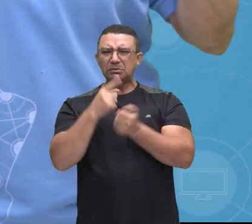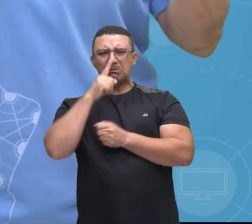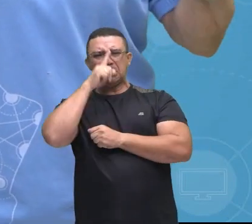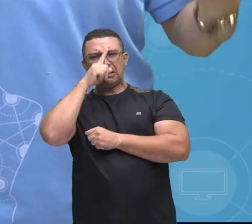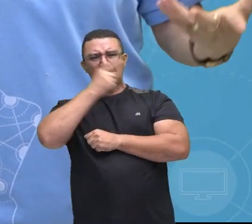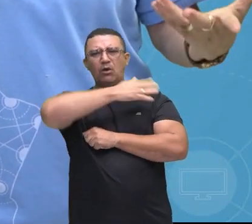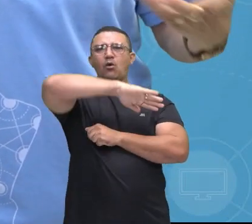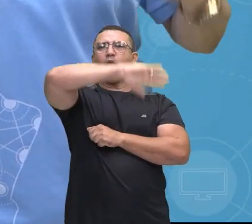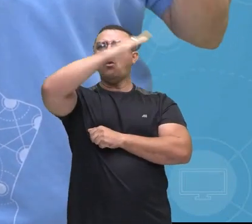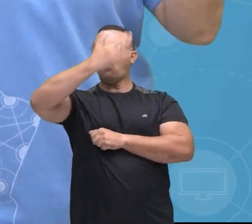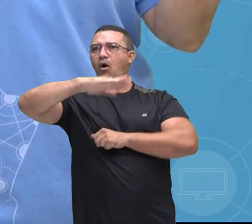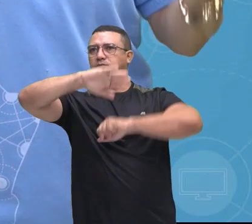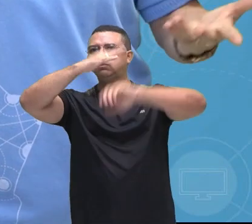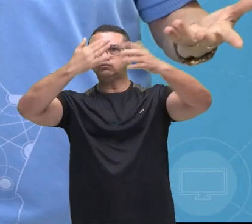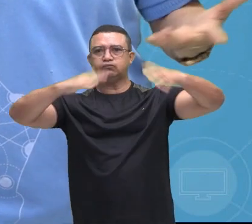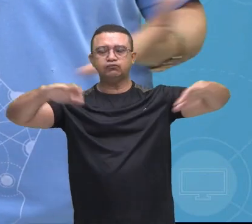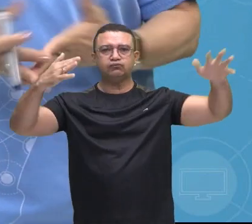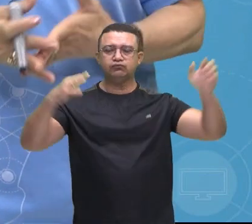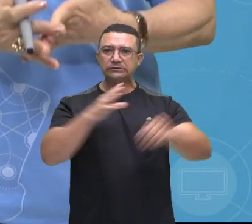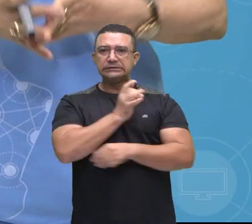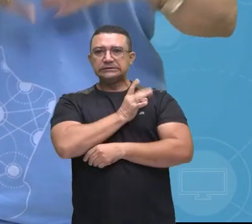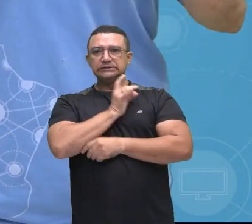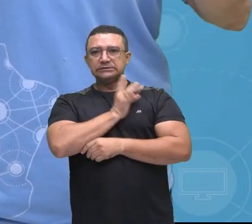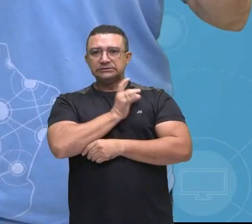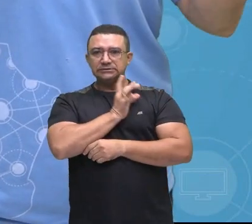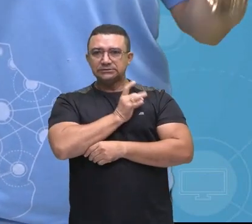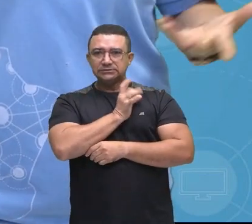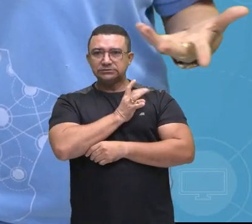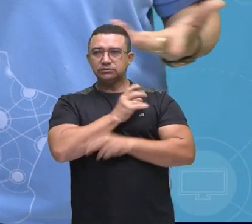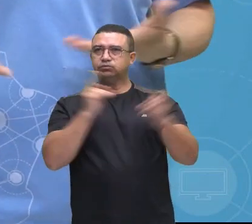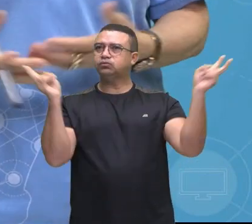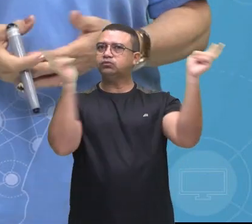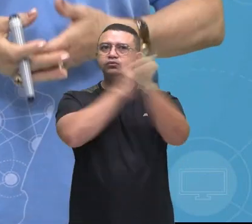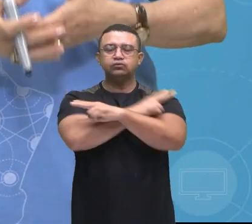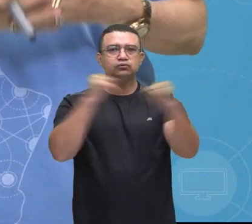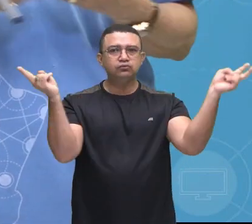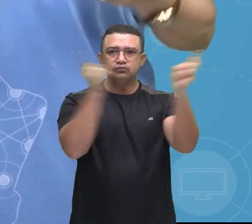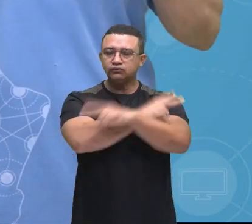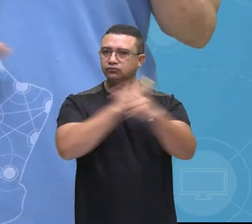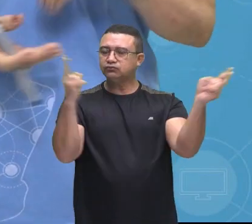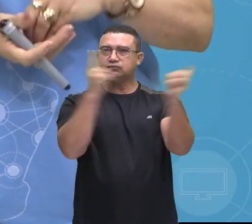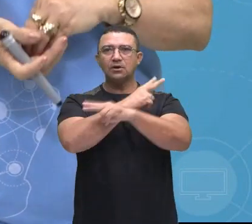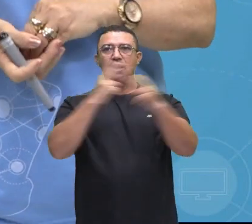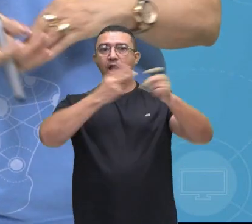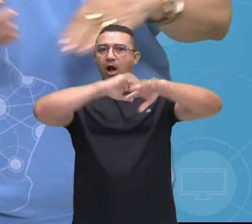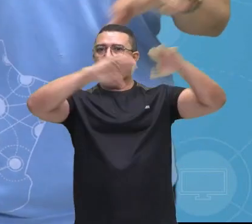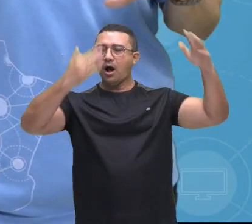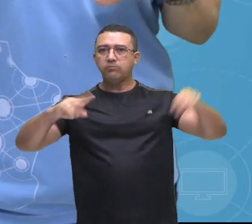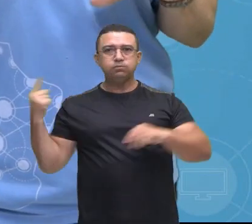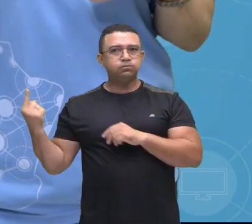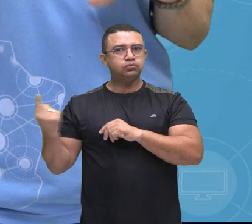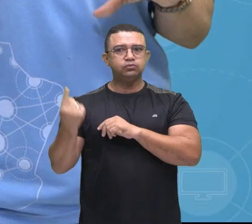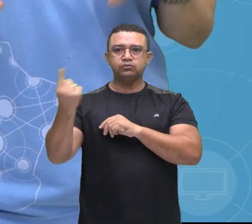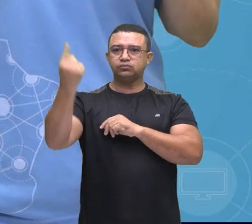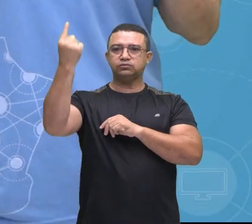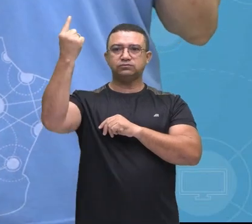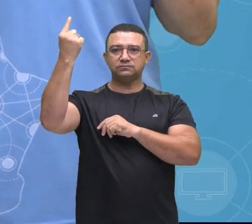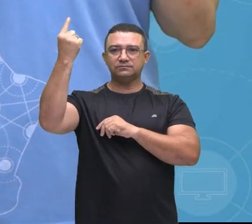assim aterrador de ventos, né, e de ondas muito altas. Muito bem.